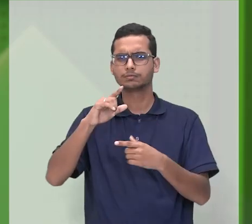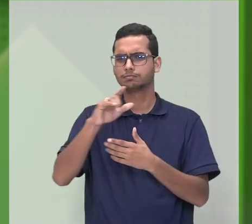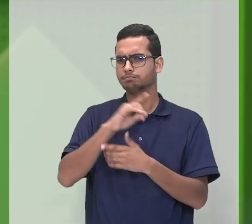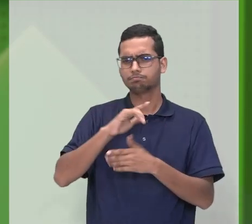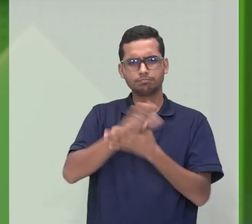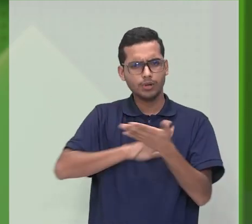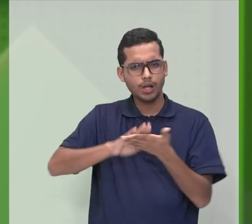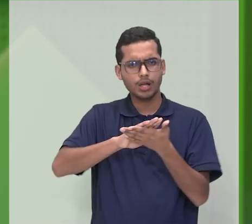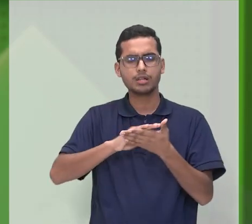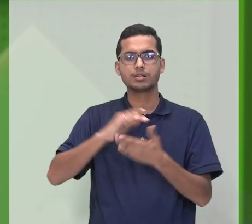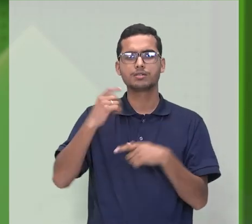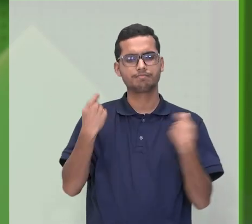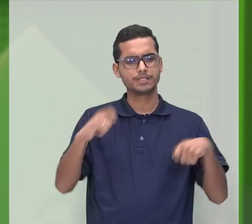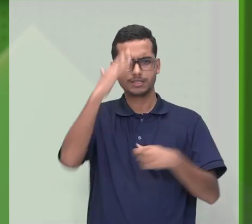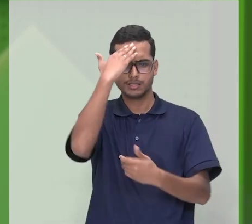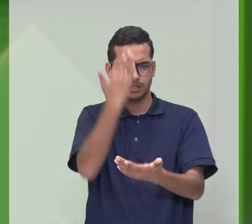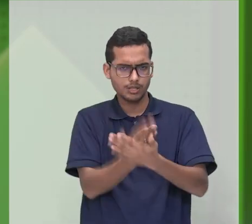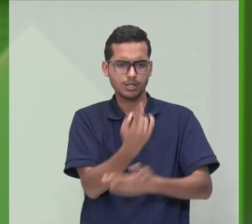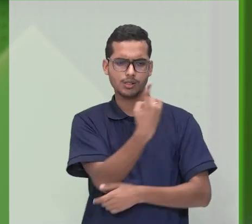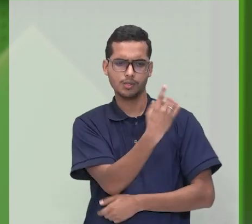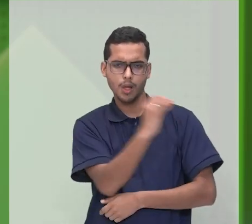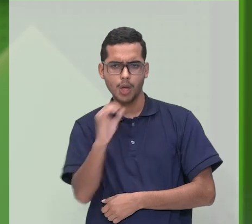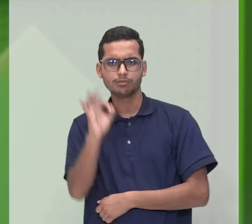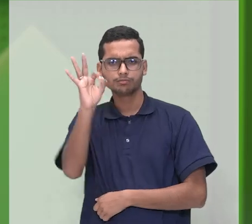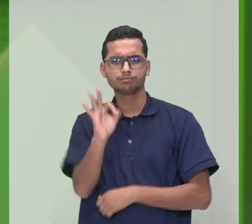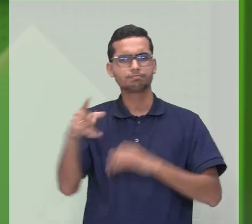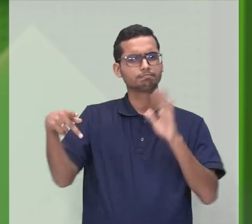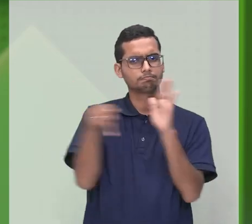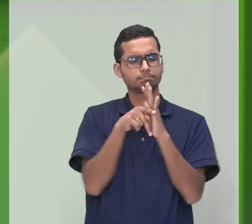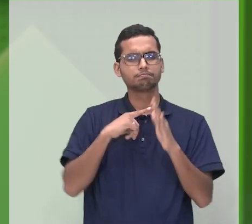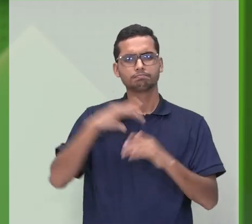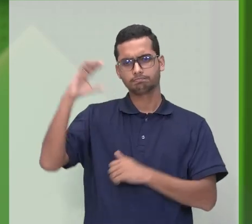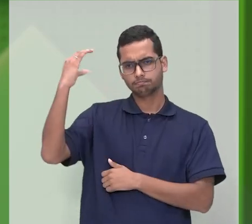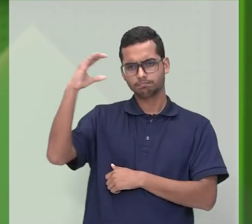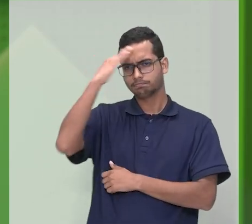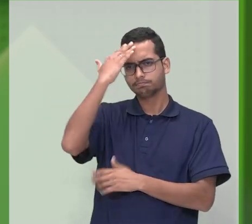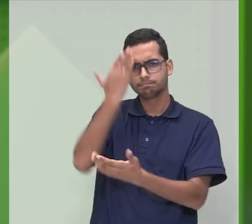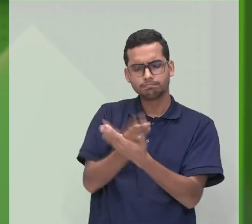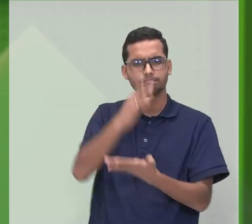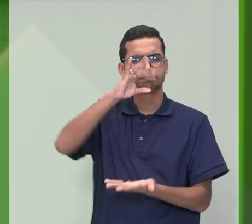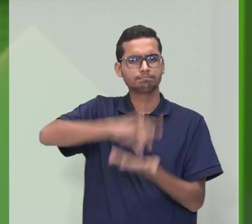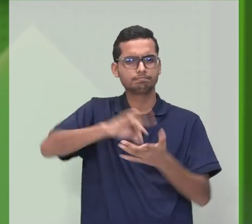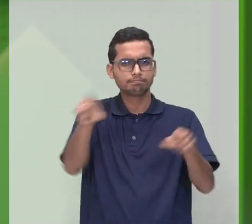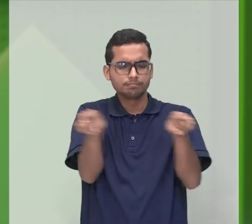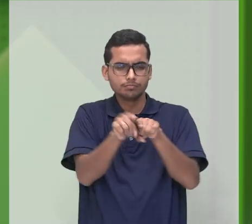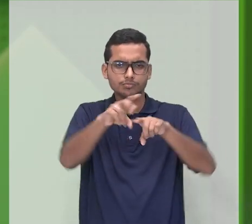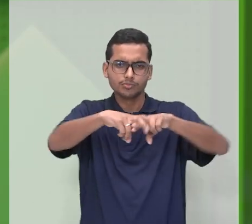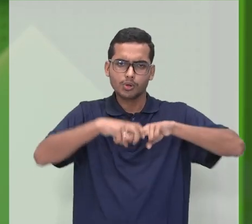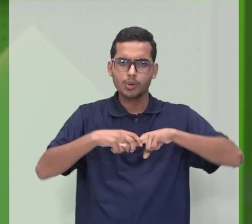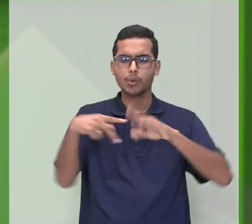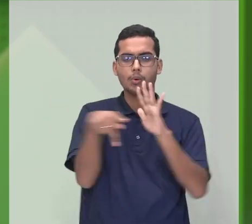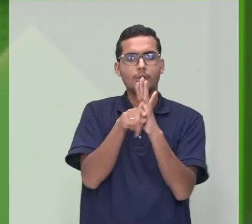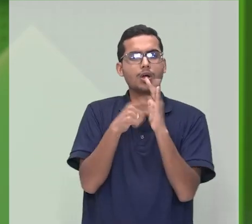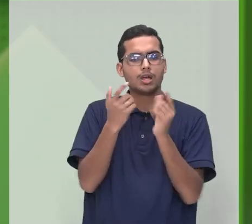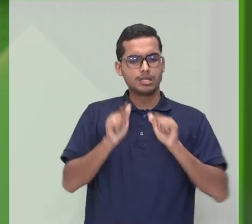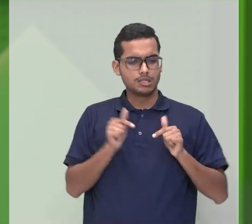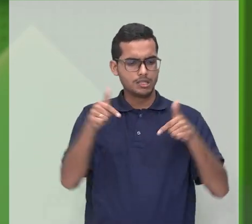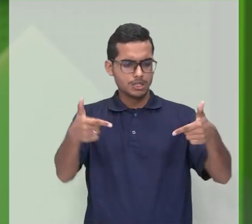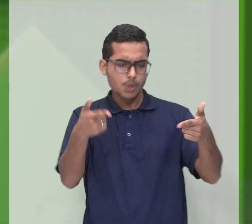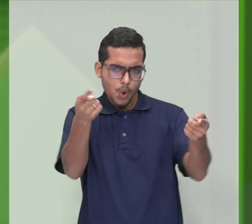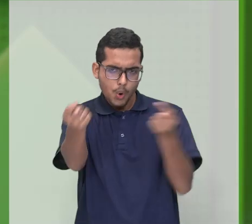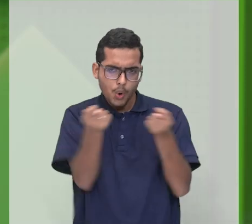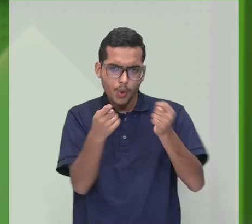ciência e ali fazer a vacinação, porque é a forma de controle, de medida, de controle,